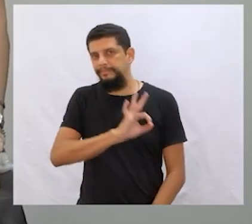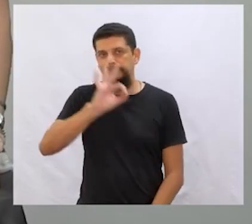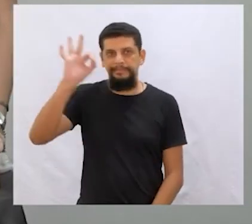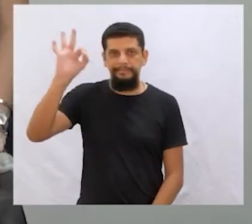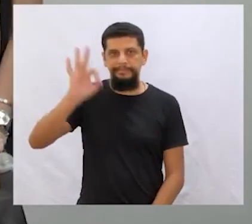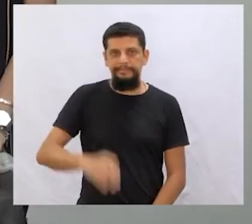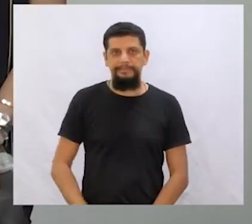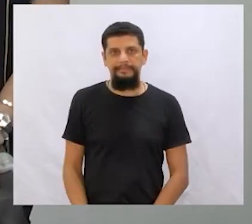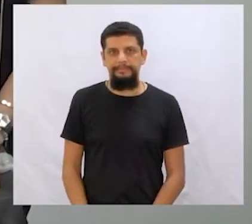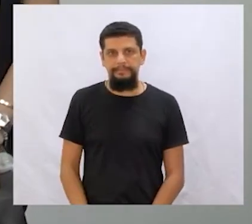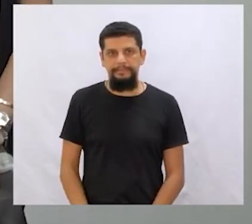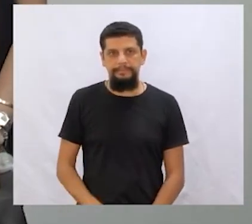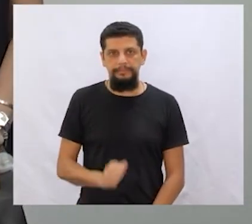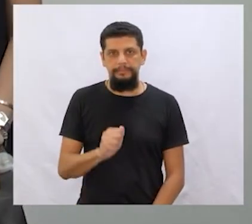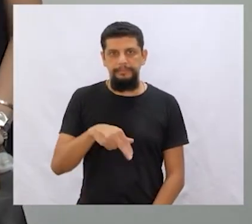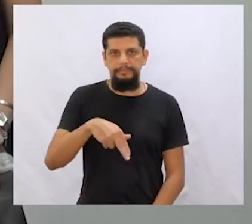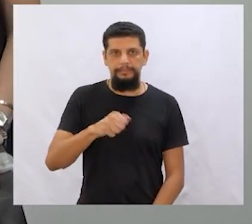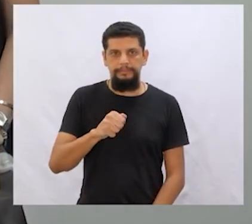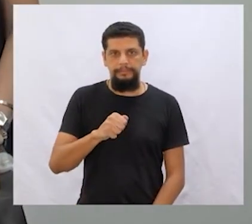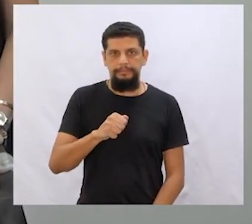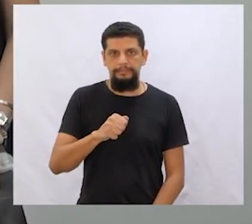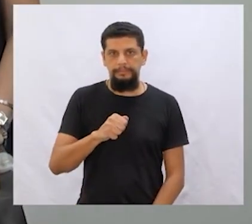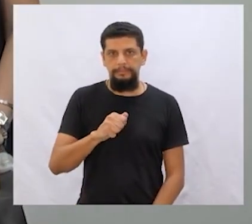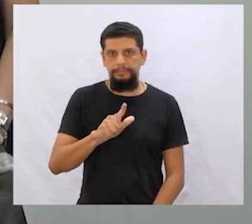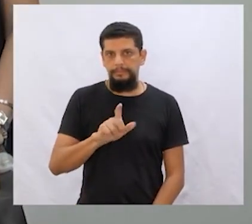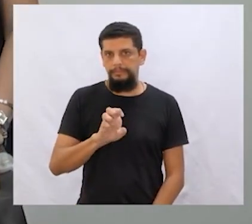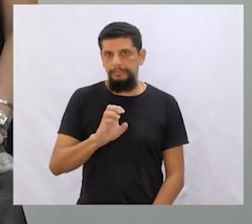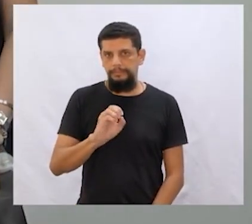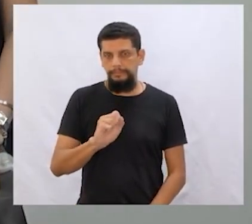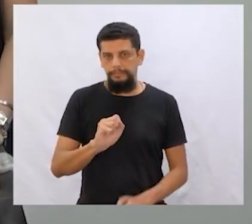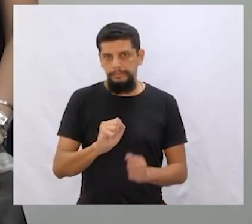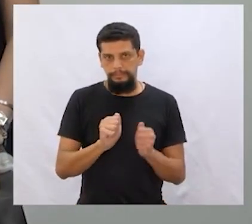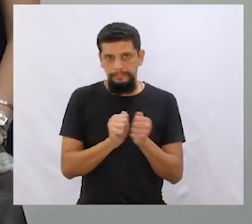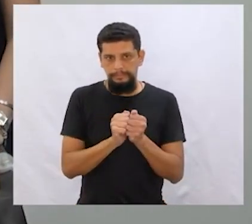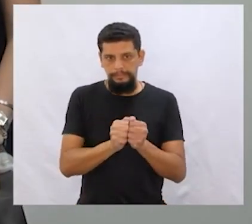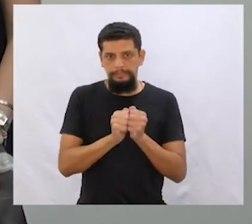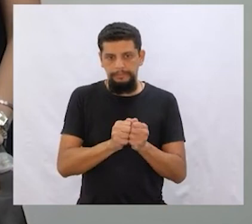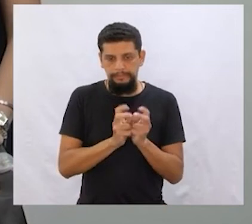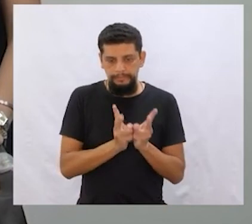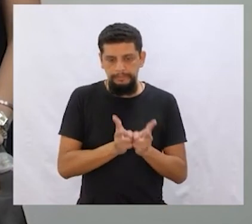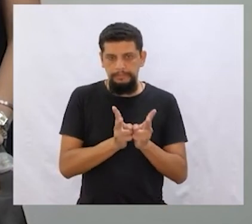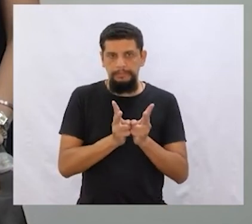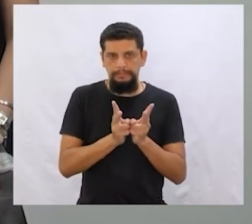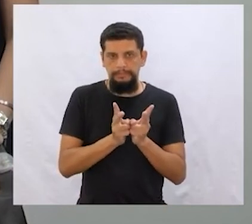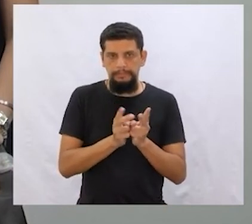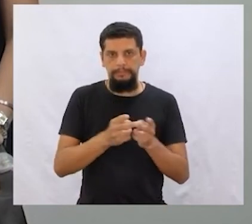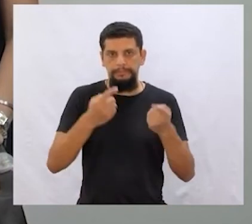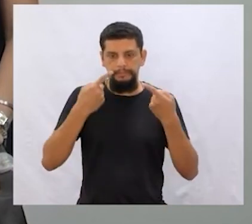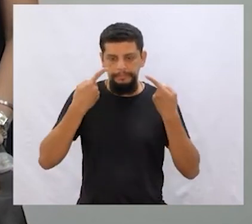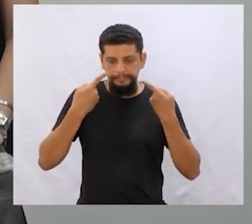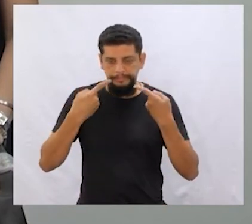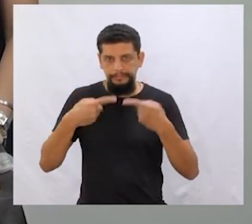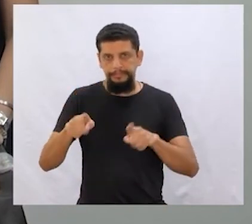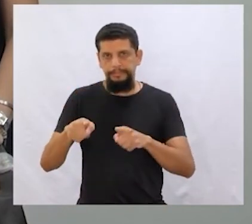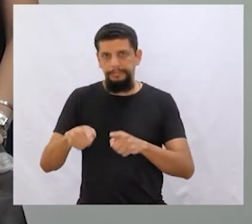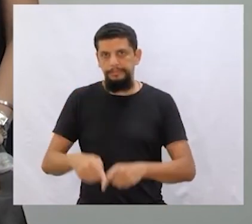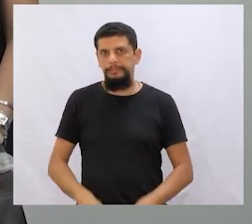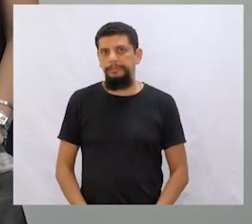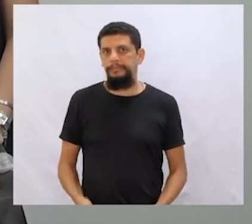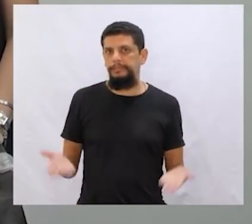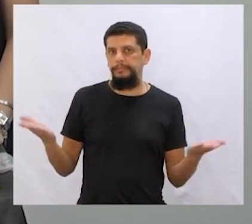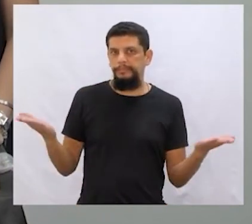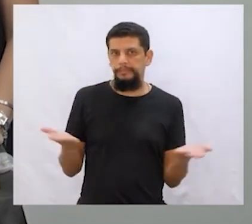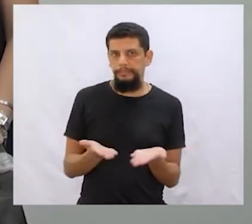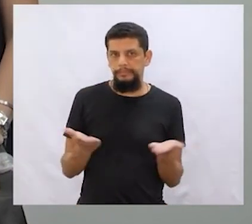Muito bem. Então, Ana e Léo estão Juntos! juntos. Próximo desafio.